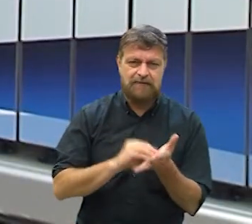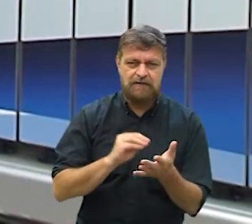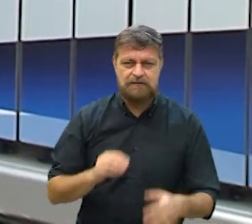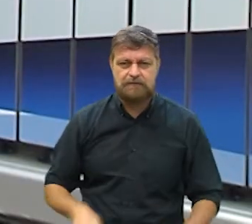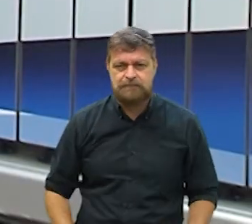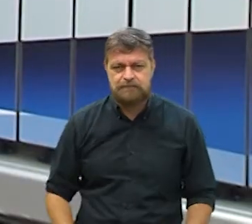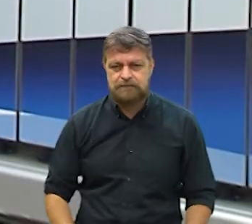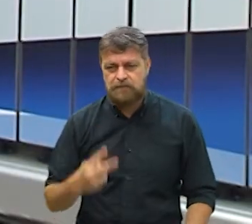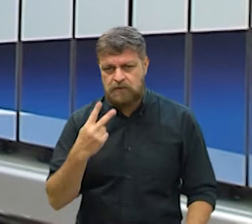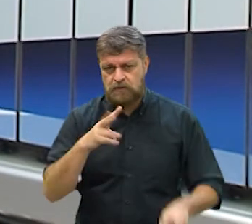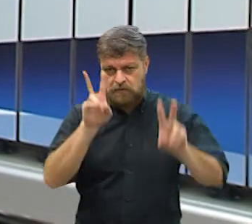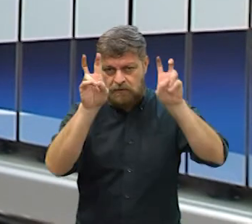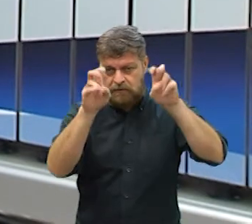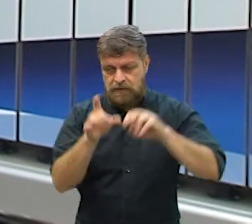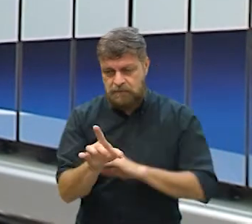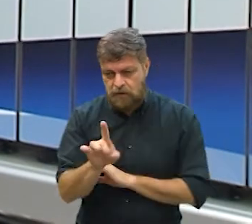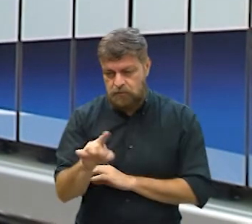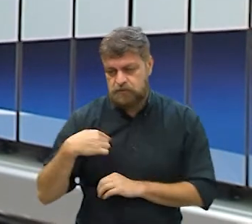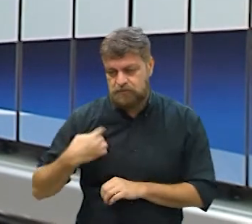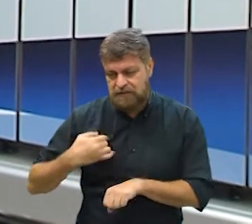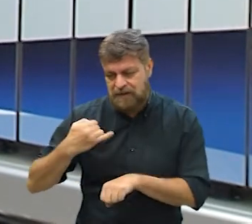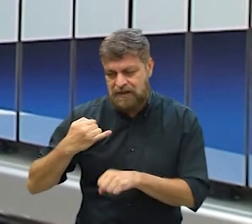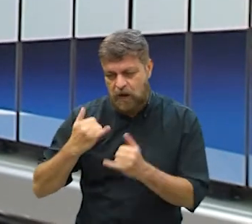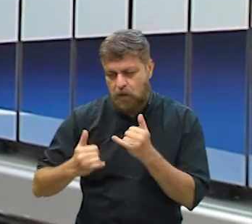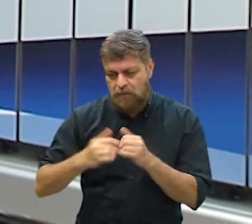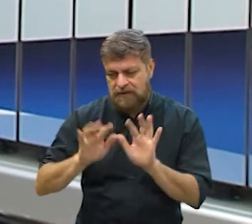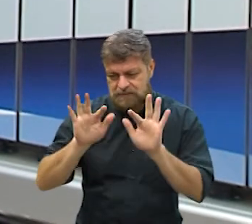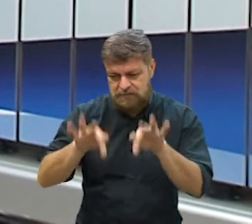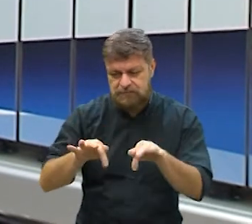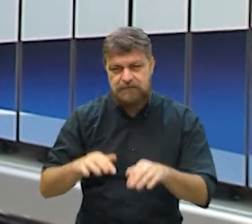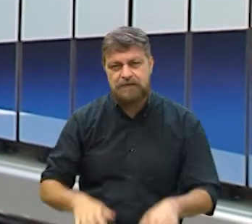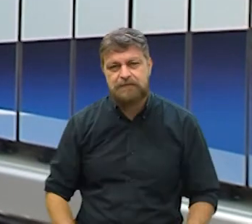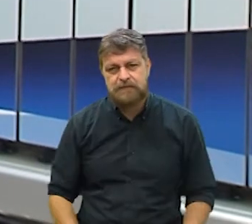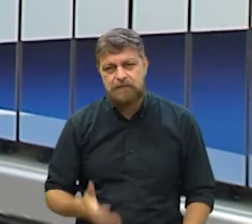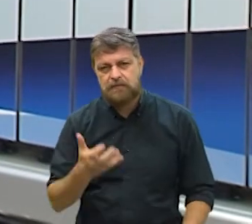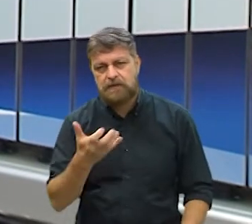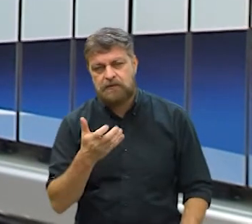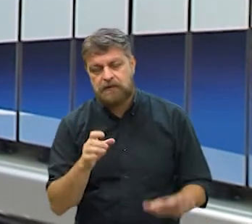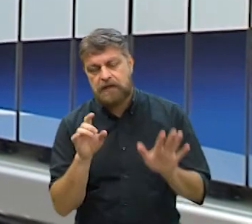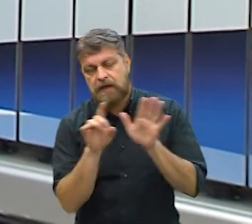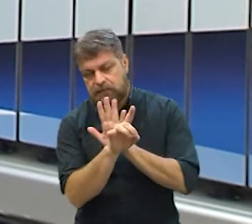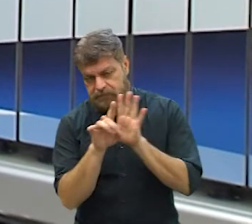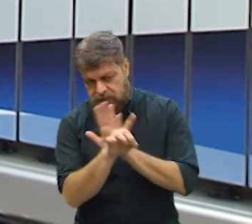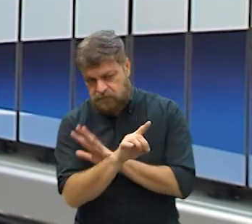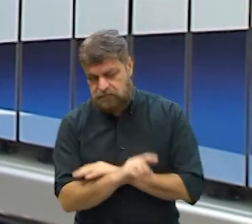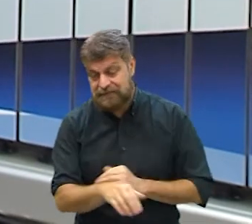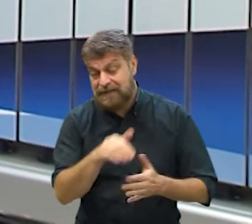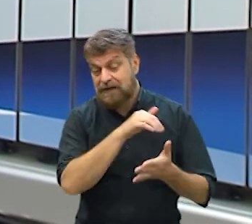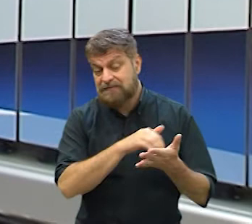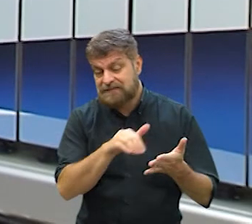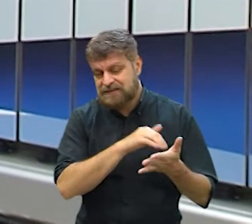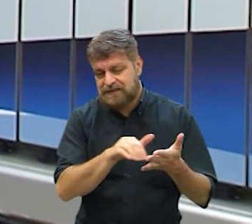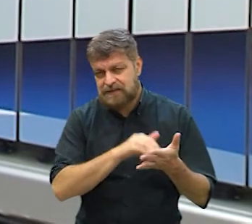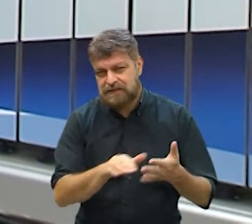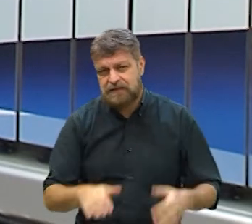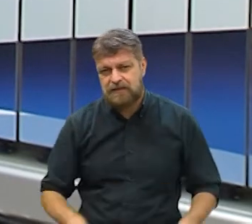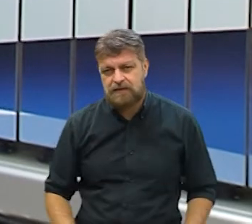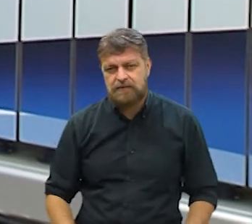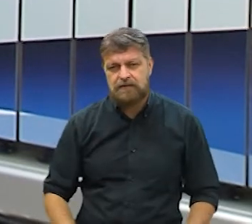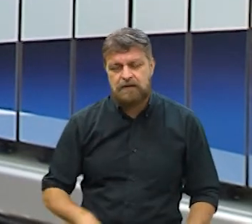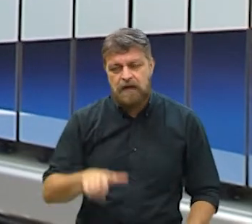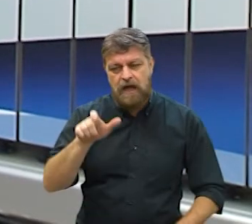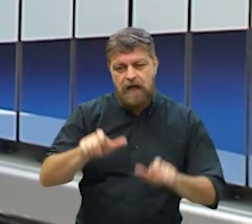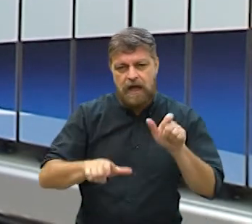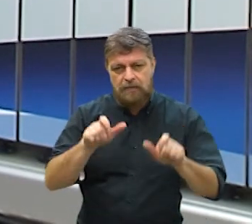Secretário, 2 últimos assuntos, a gente já está chegando ao término da nossa questão de ordem, mas que eu quero abordar ainda com o senhor. Para quem está nos